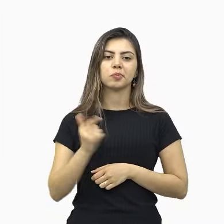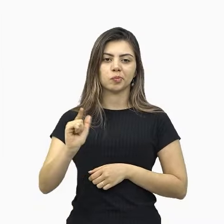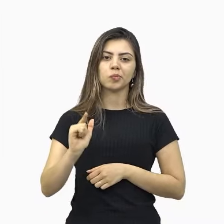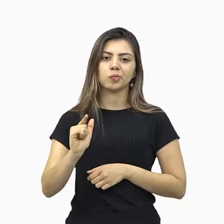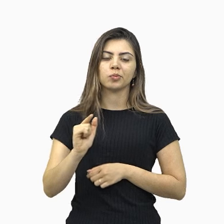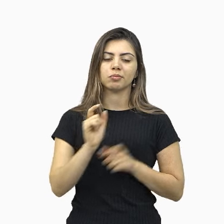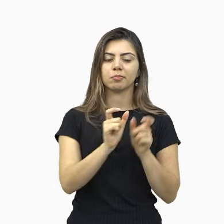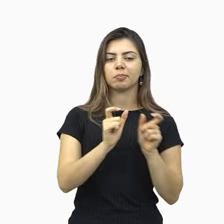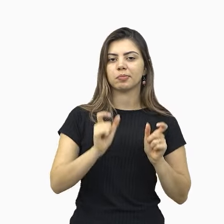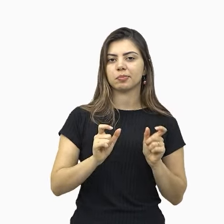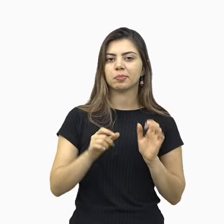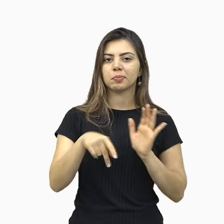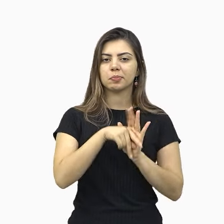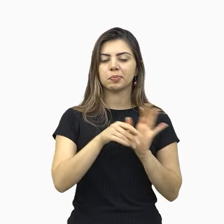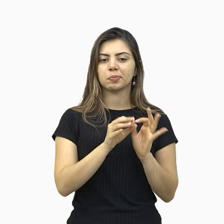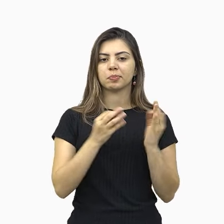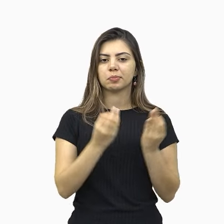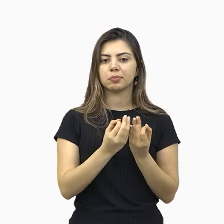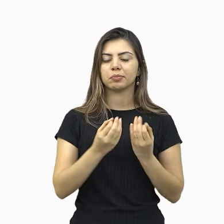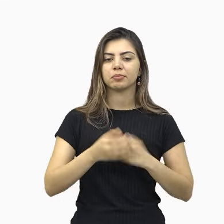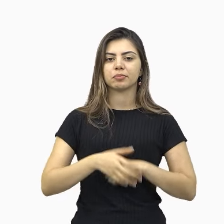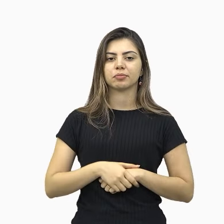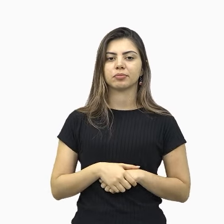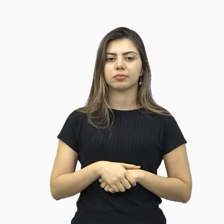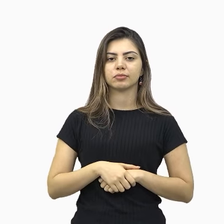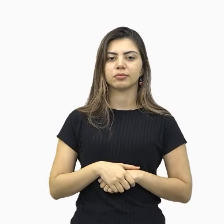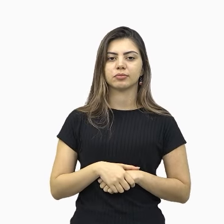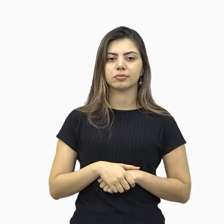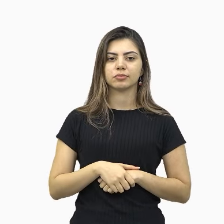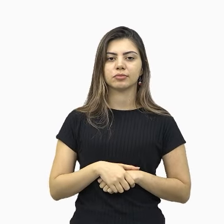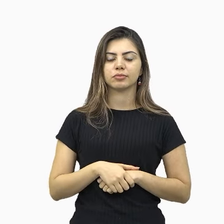outras palavras ainda de family. Vamos lá.